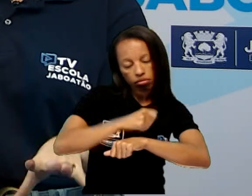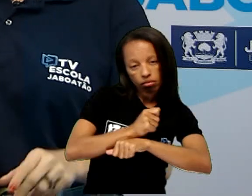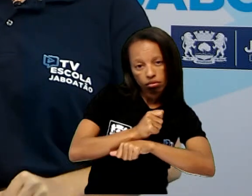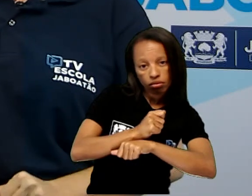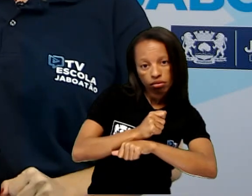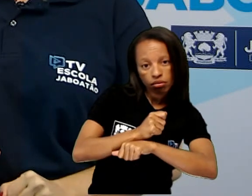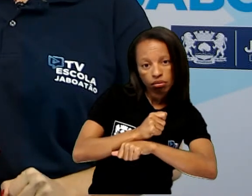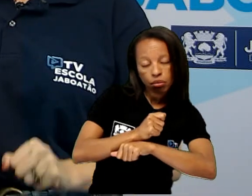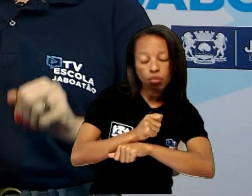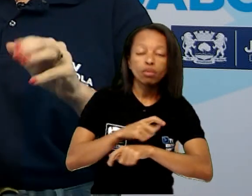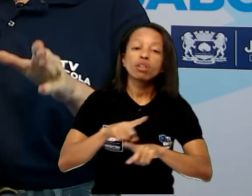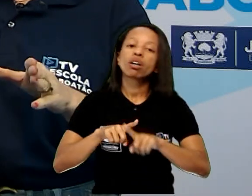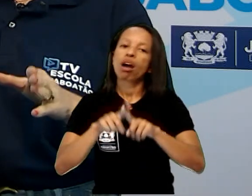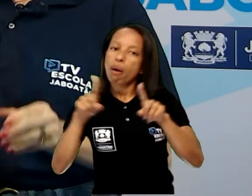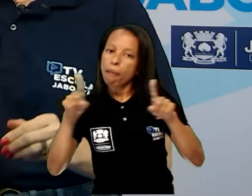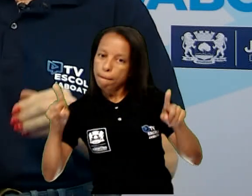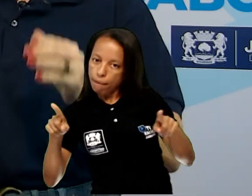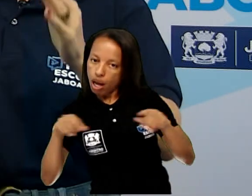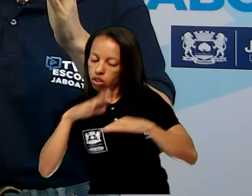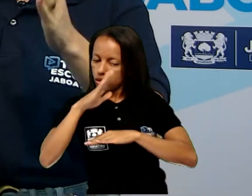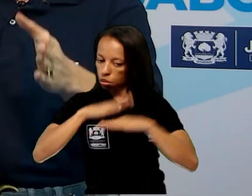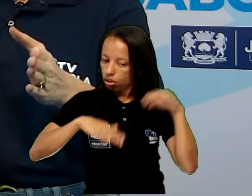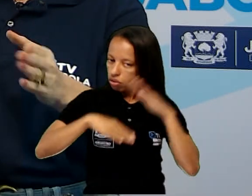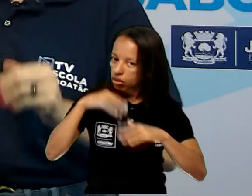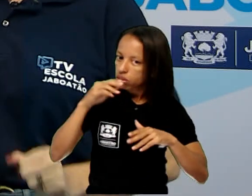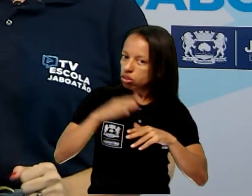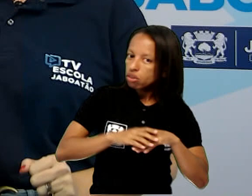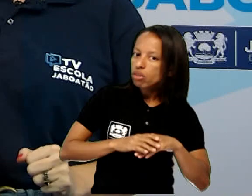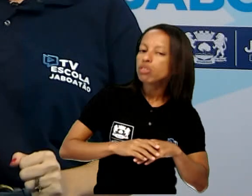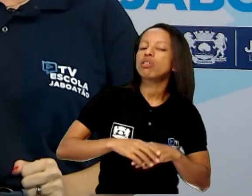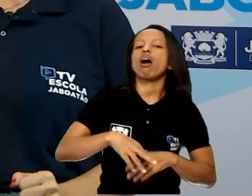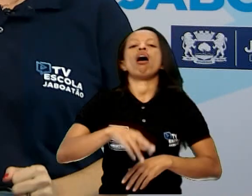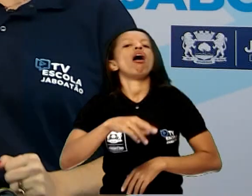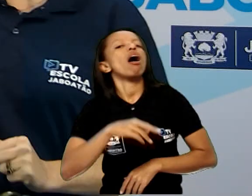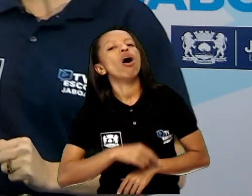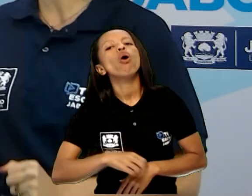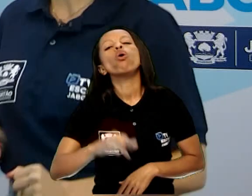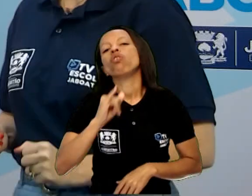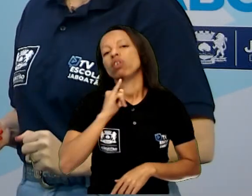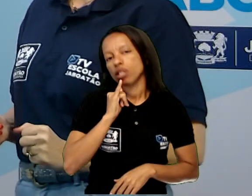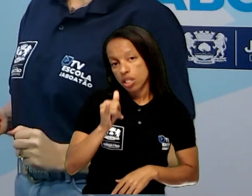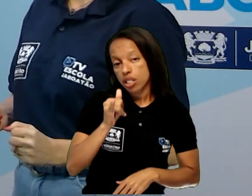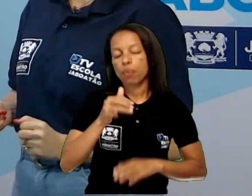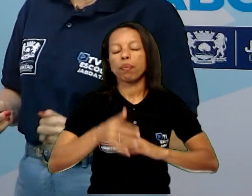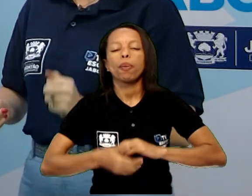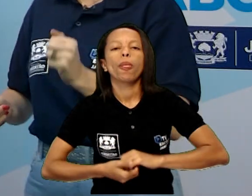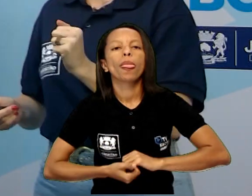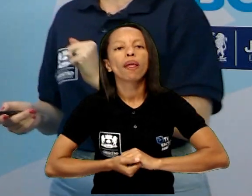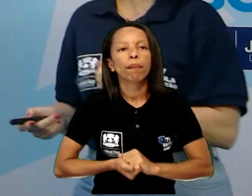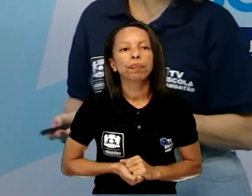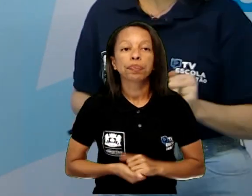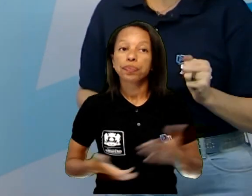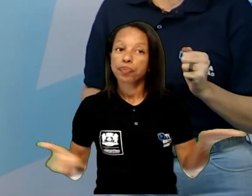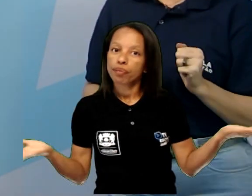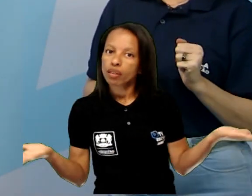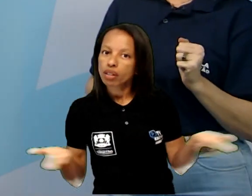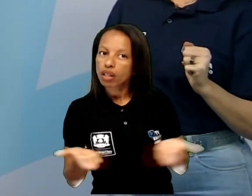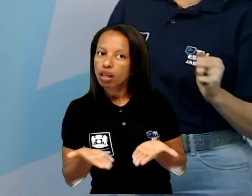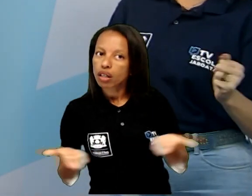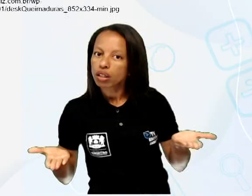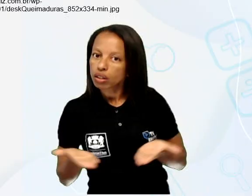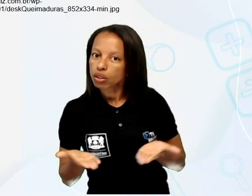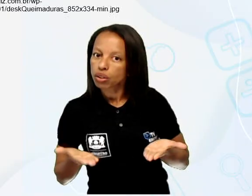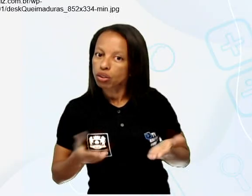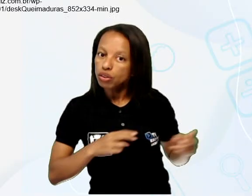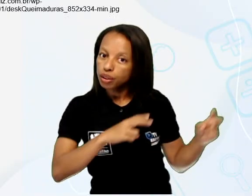o profissional habilitado é que vai referendar esse tipo de procedimento. E agora nós vamos